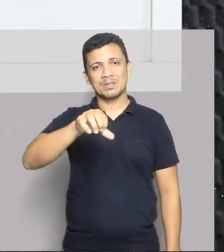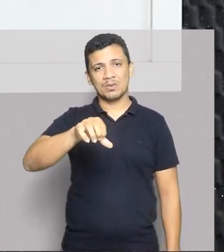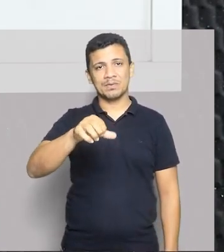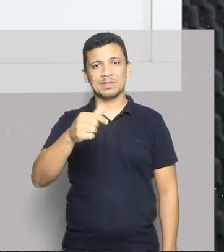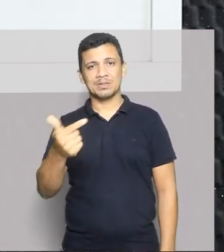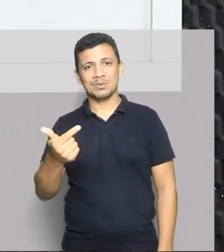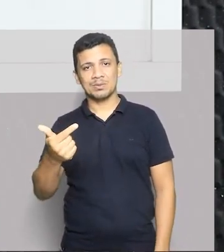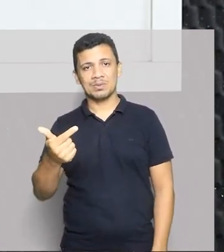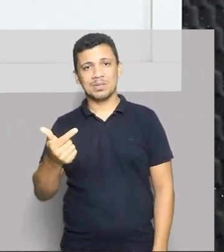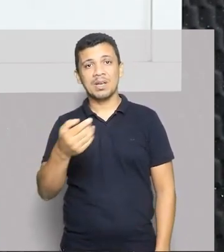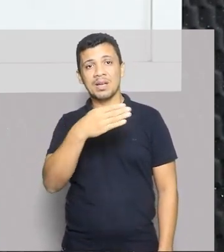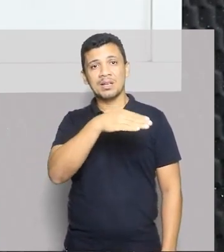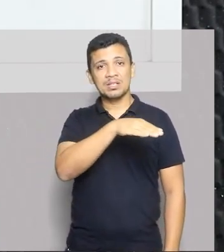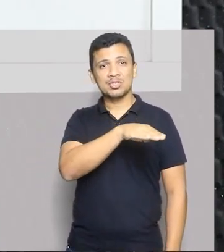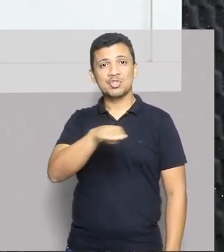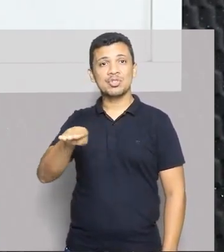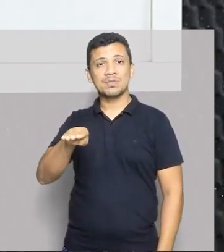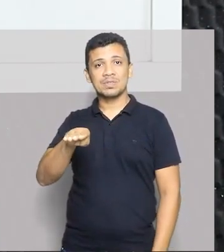dividido por